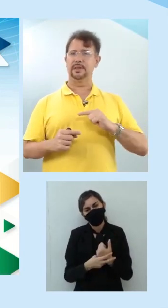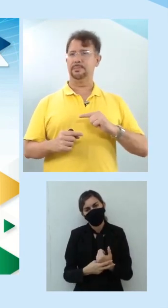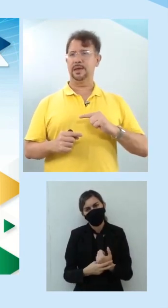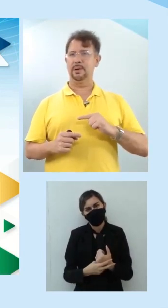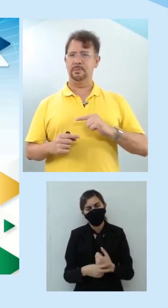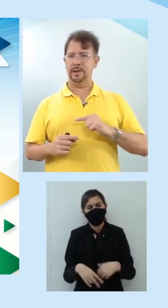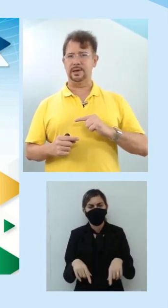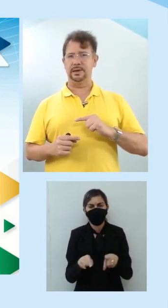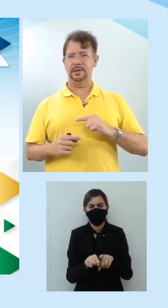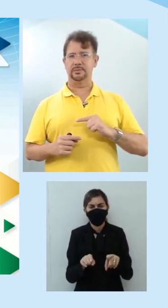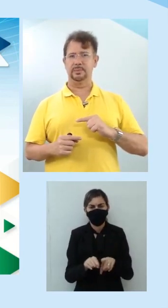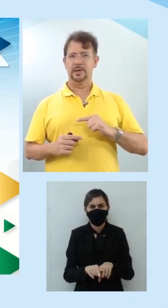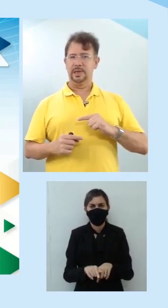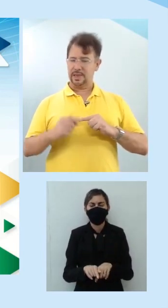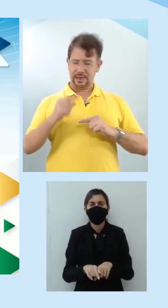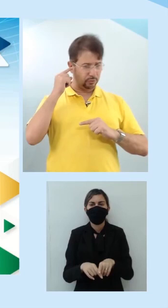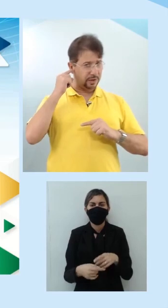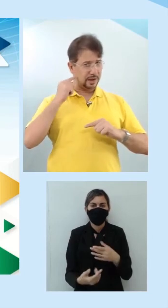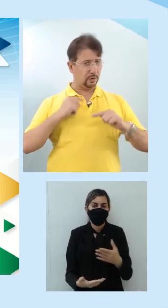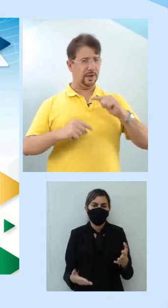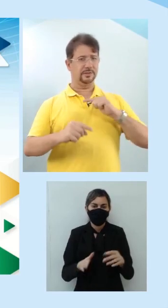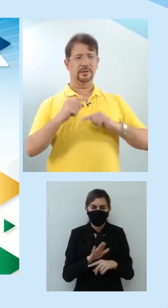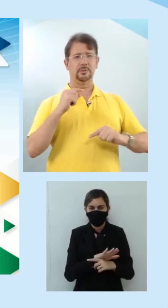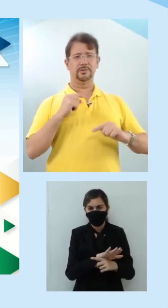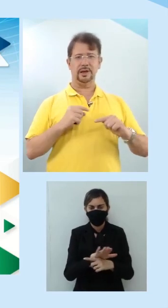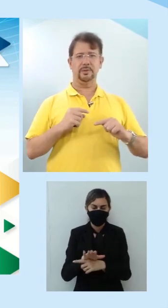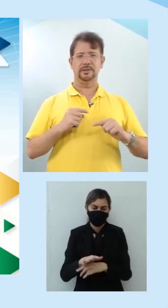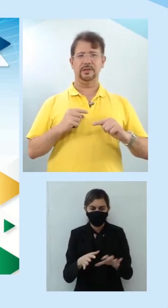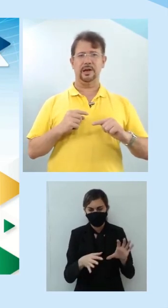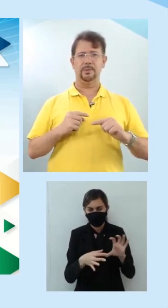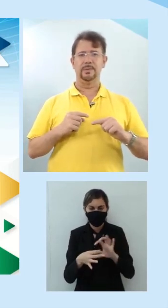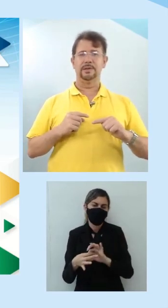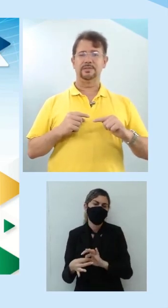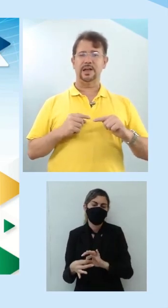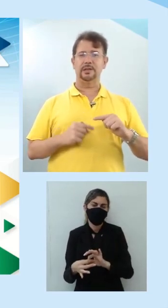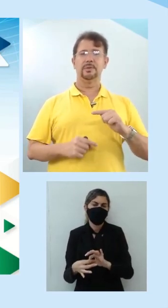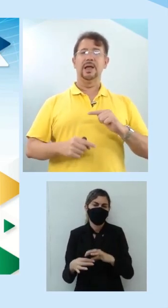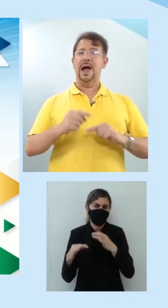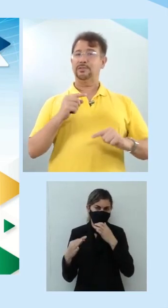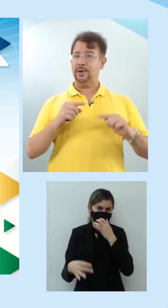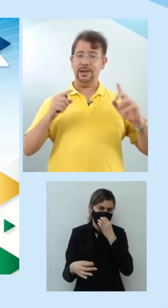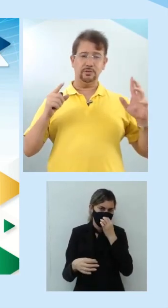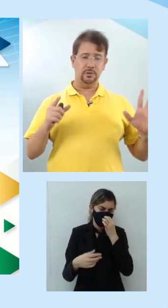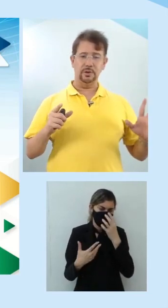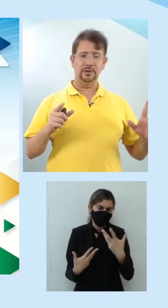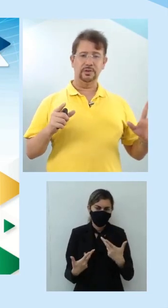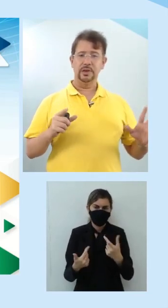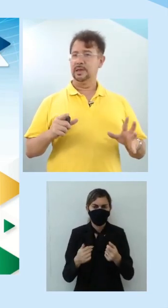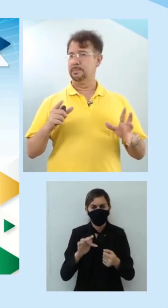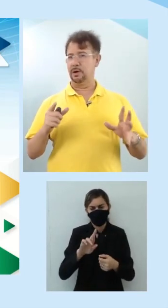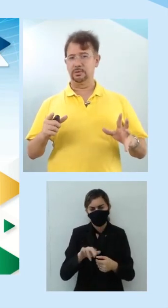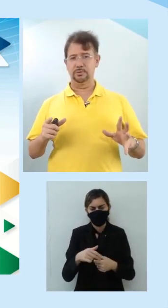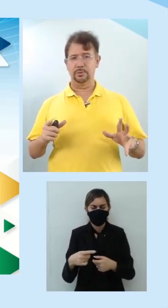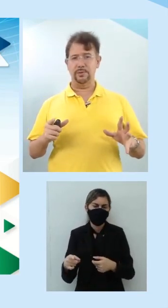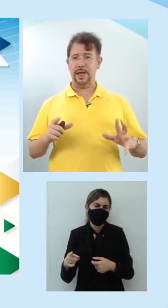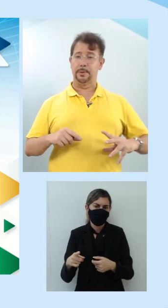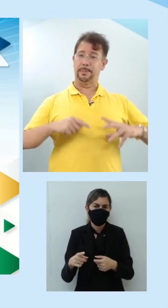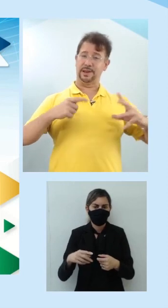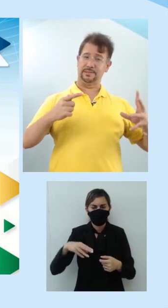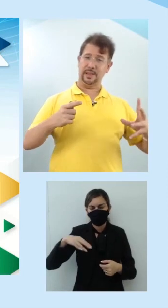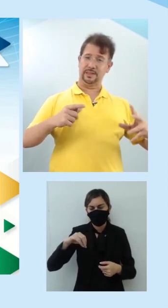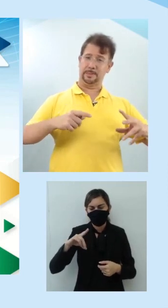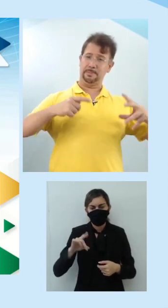verbo também é um mecanismo que ajuda na coesão sequencial, certo? As flexões e modos do